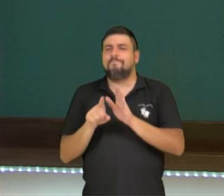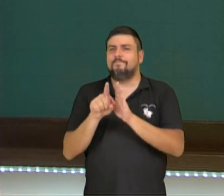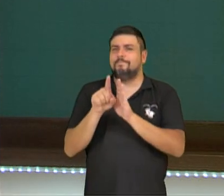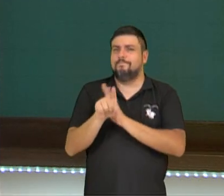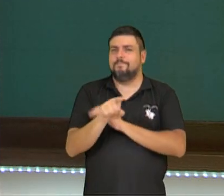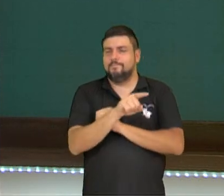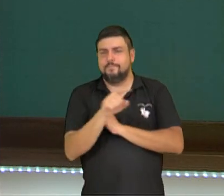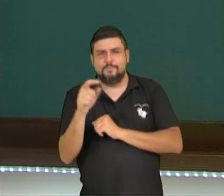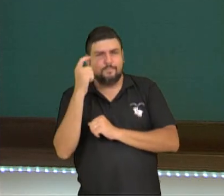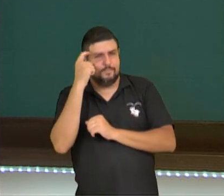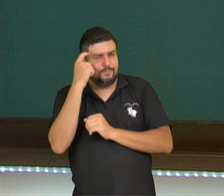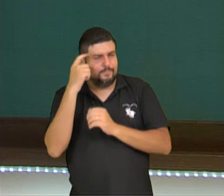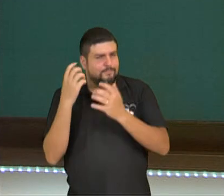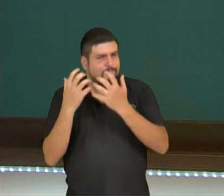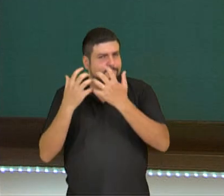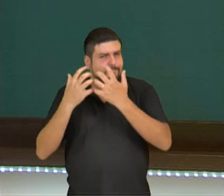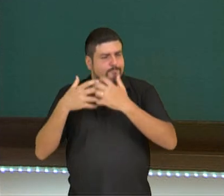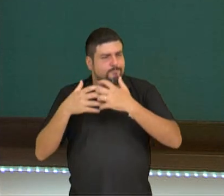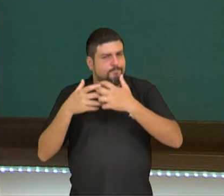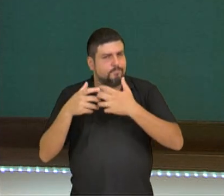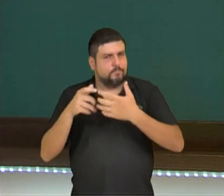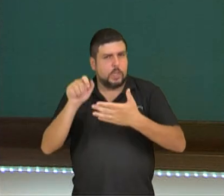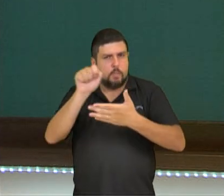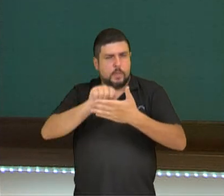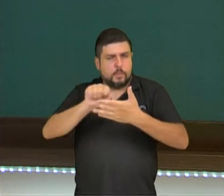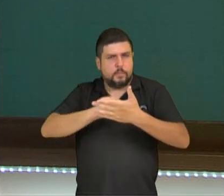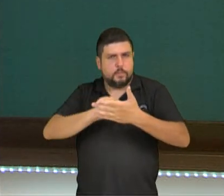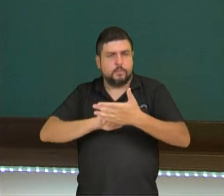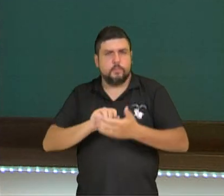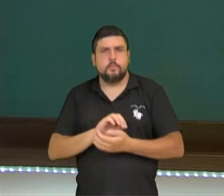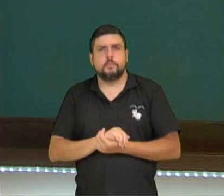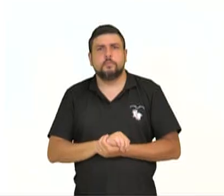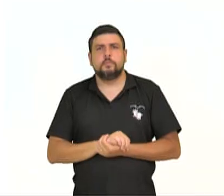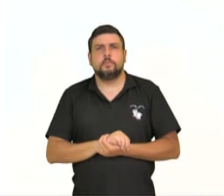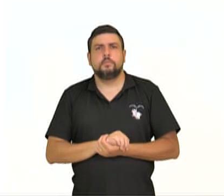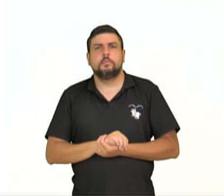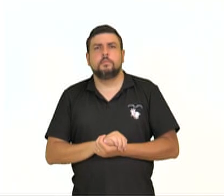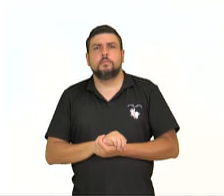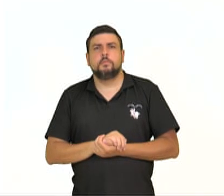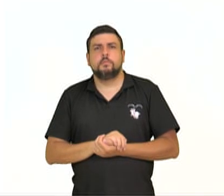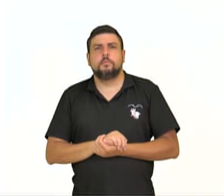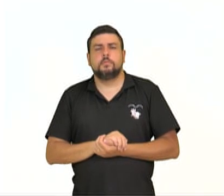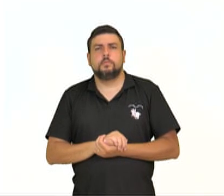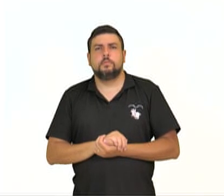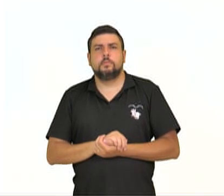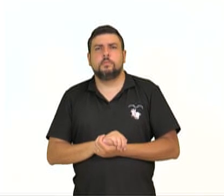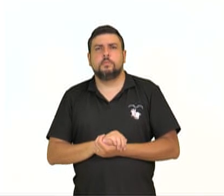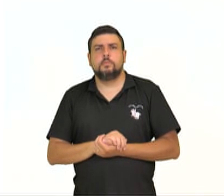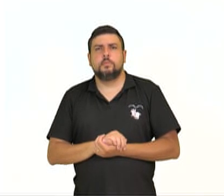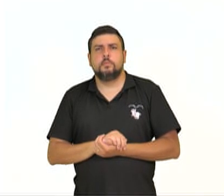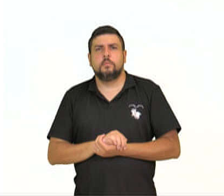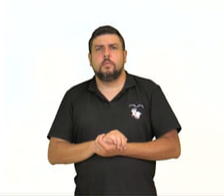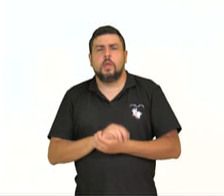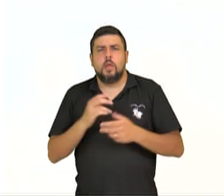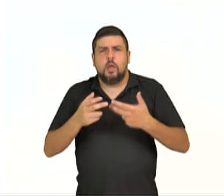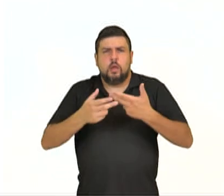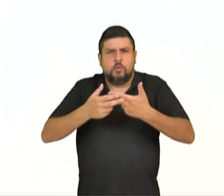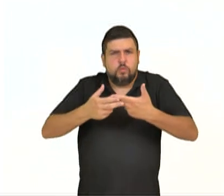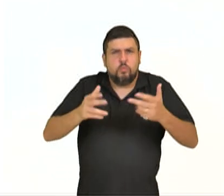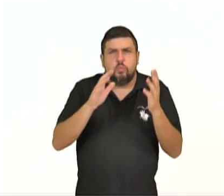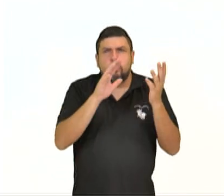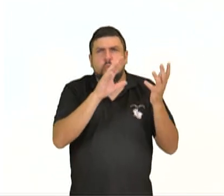vocês pensarem nesse início e nesses conceitos importantes. Quando as alterações do estado físico e das